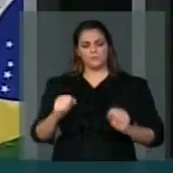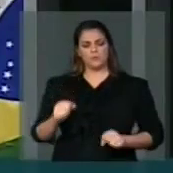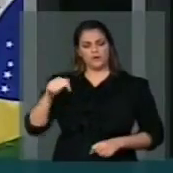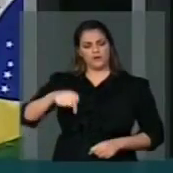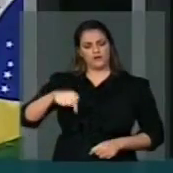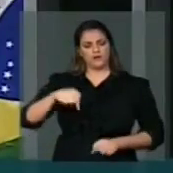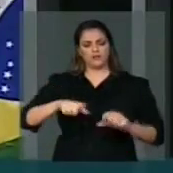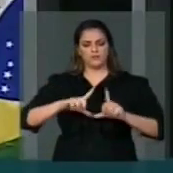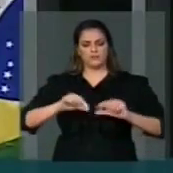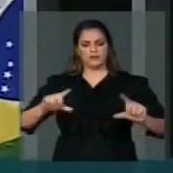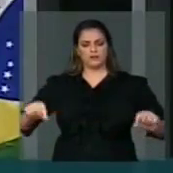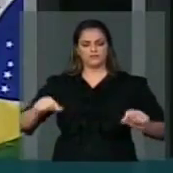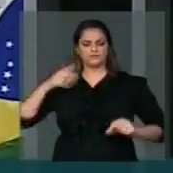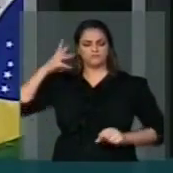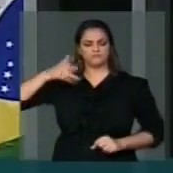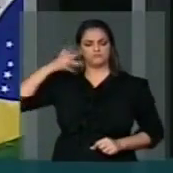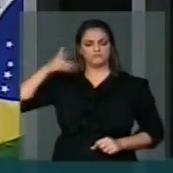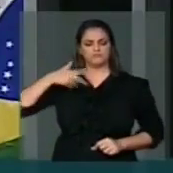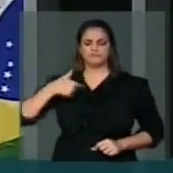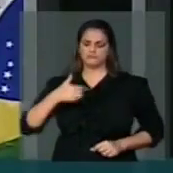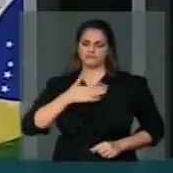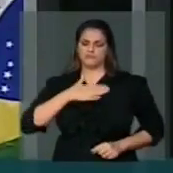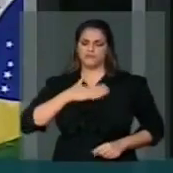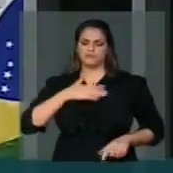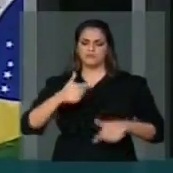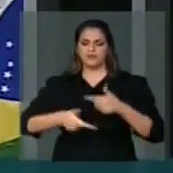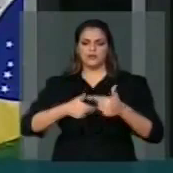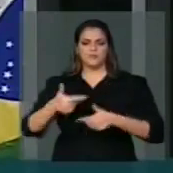Daqui é que nós exercemos